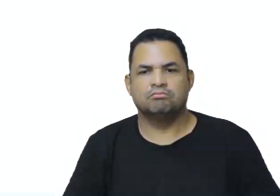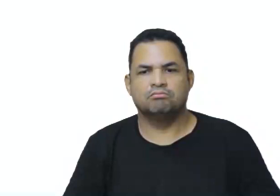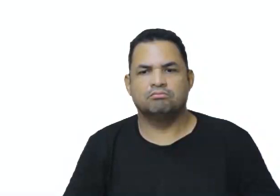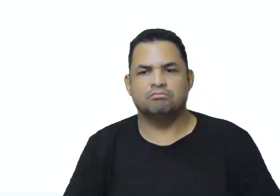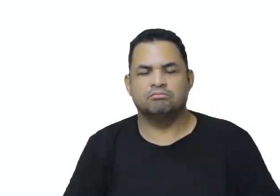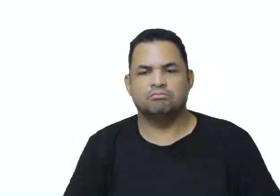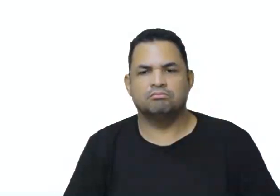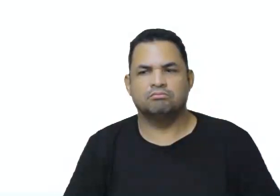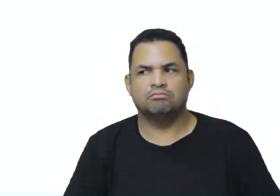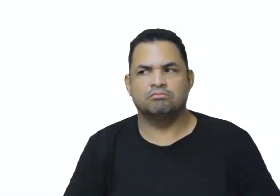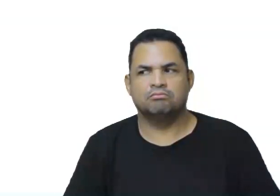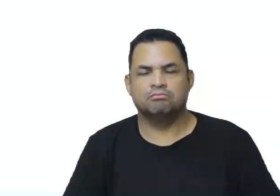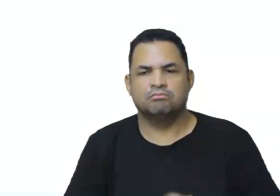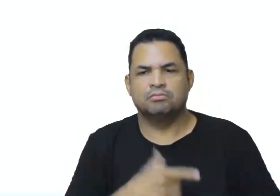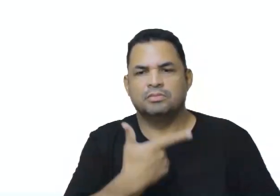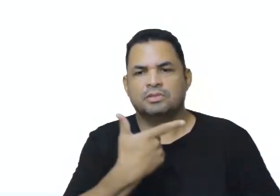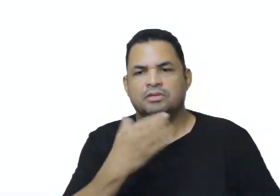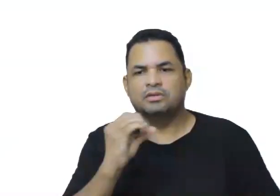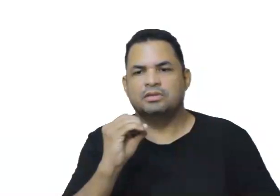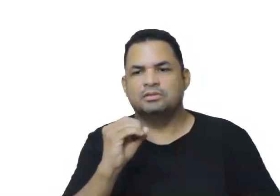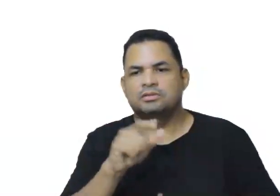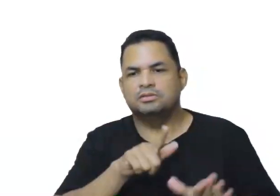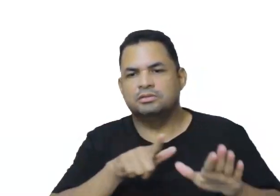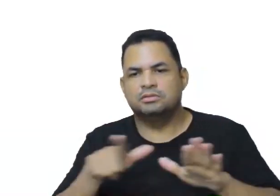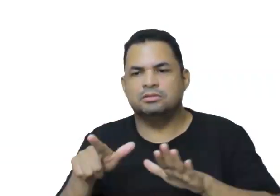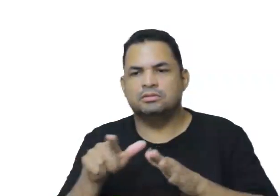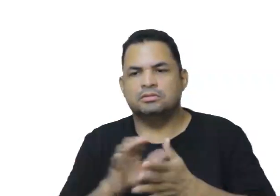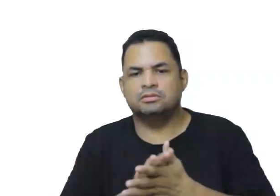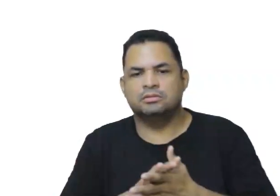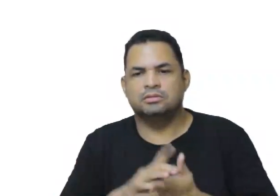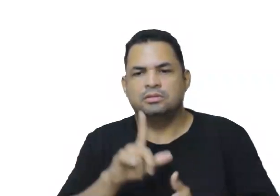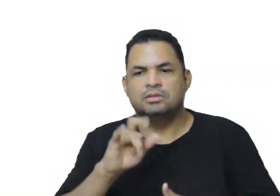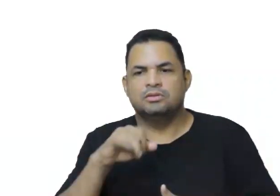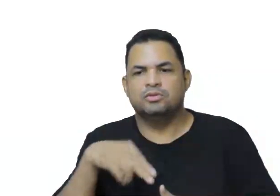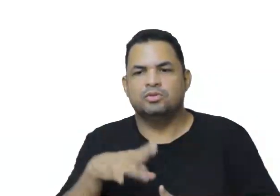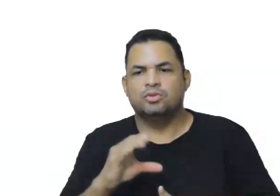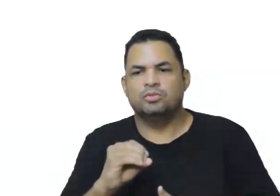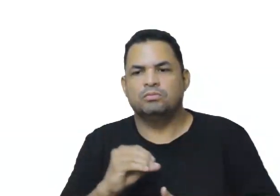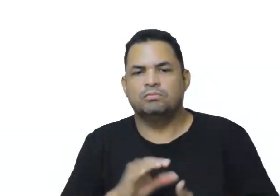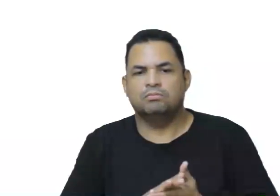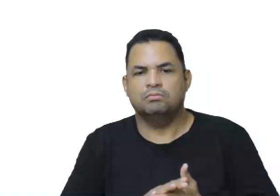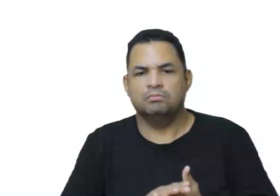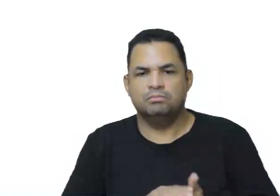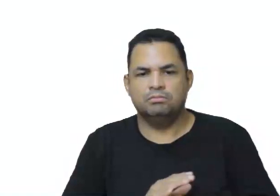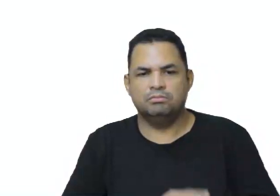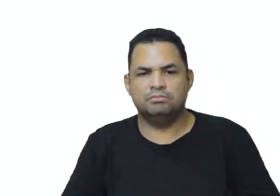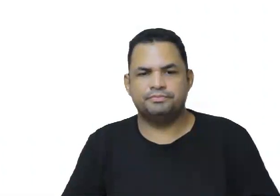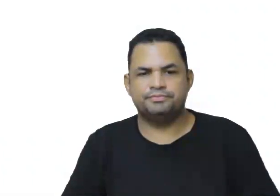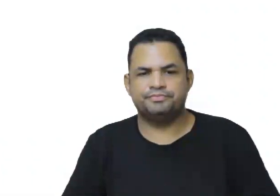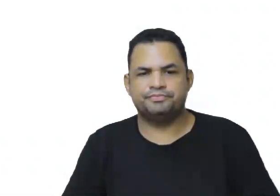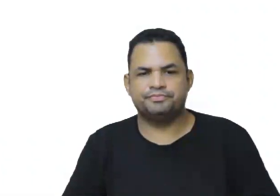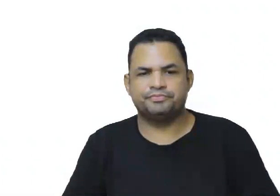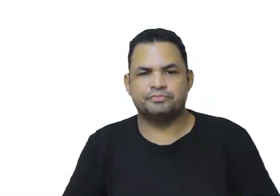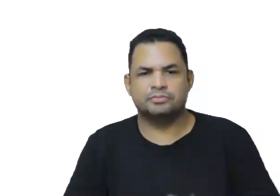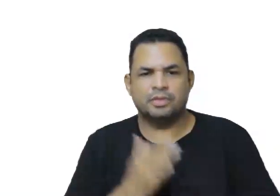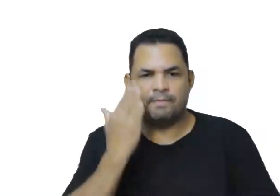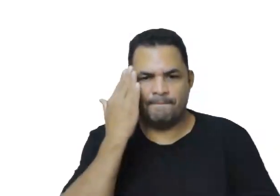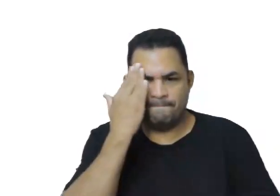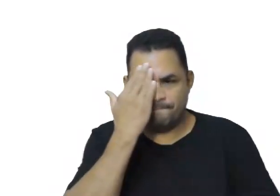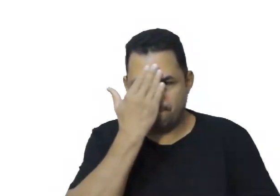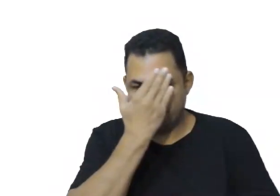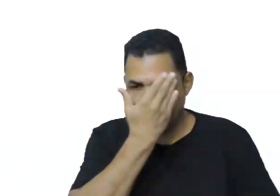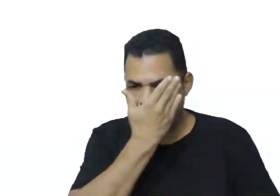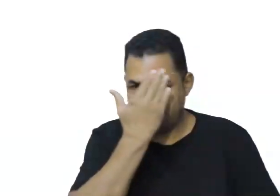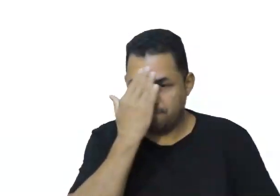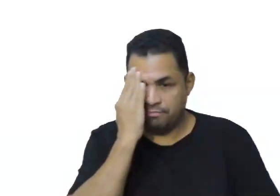Aqui, pessoal, na 20ª semana tem a formação do lanugo. O que é o lanugo? É justamente aquele pelo primitivo, é